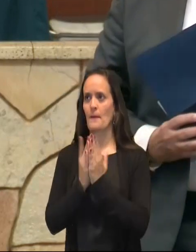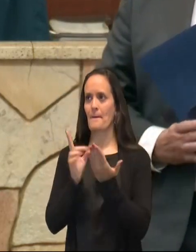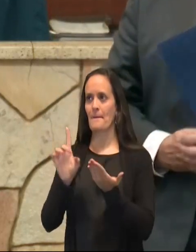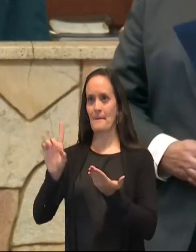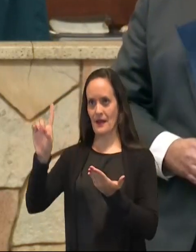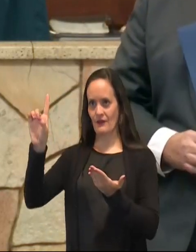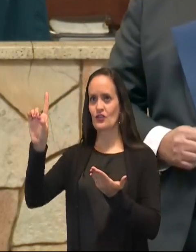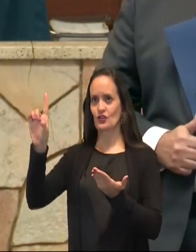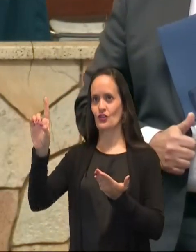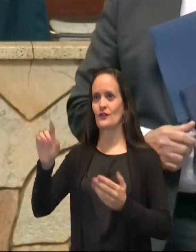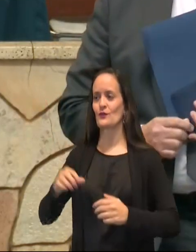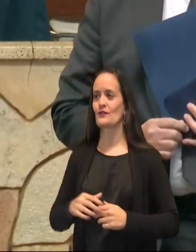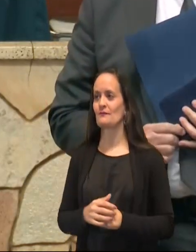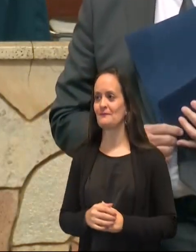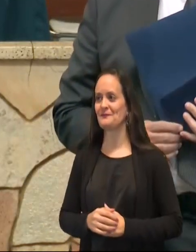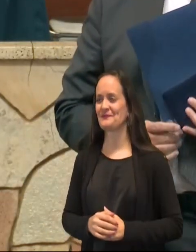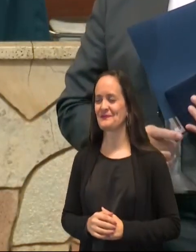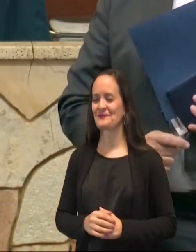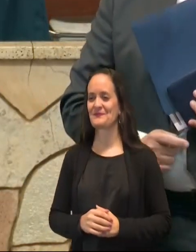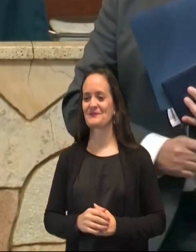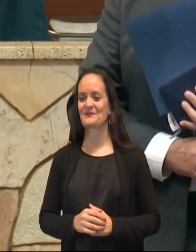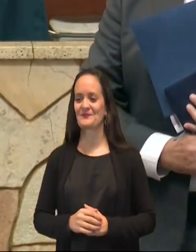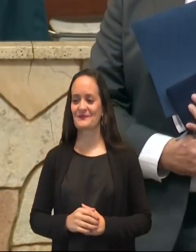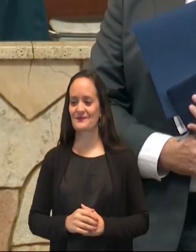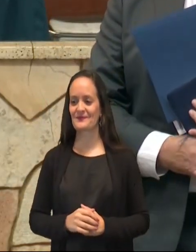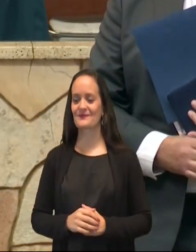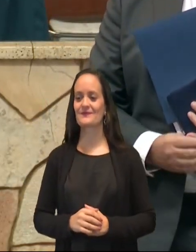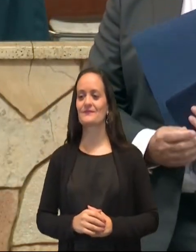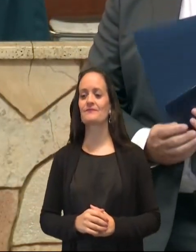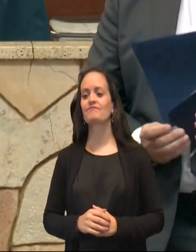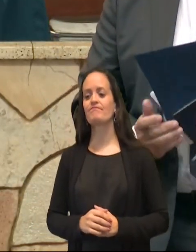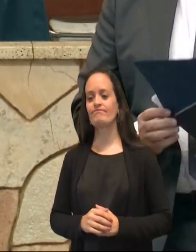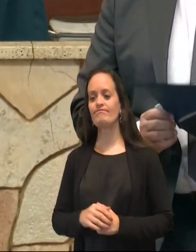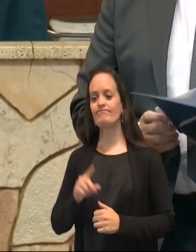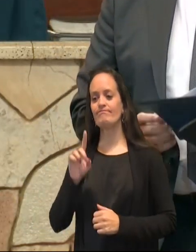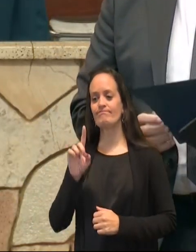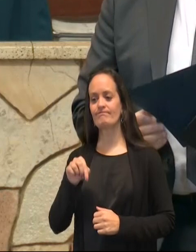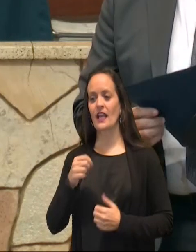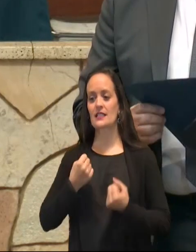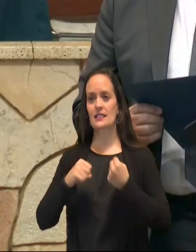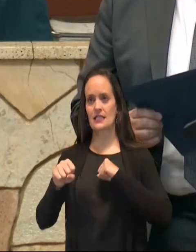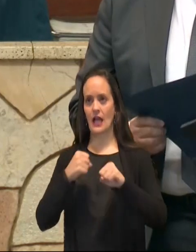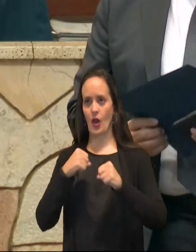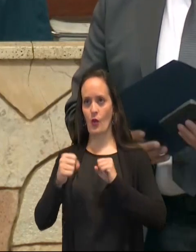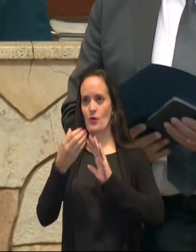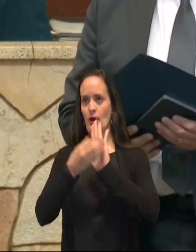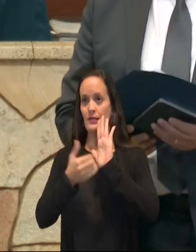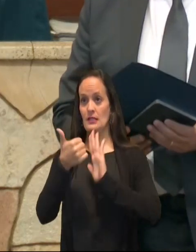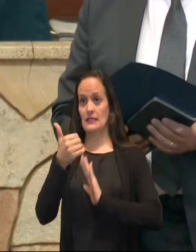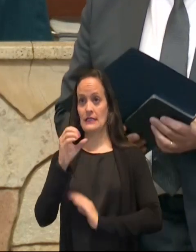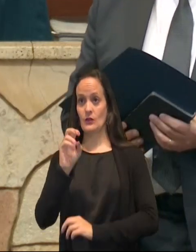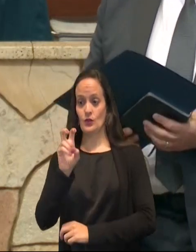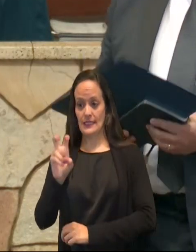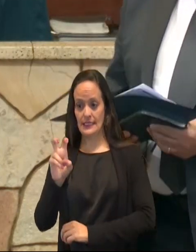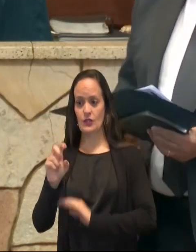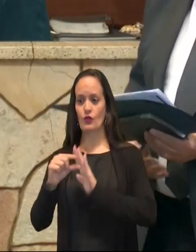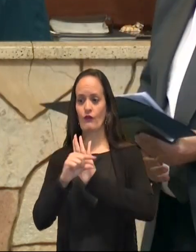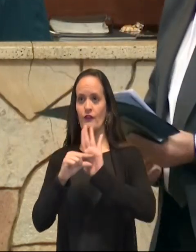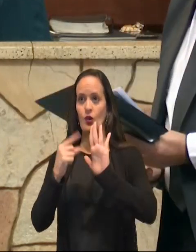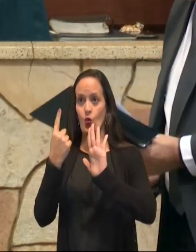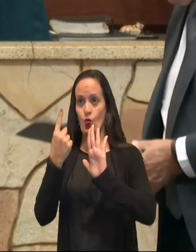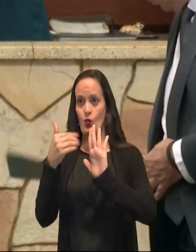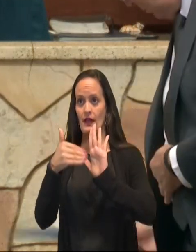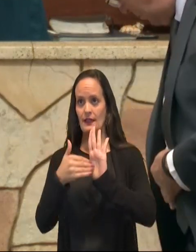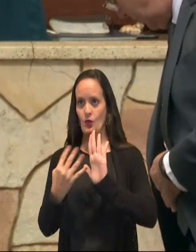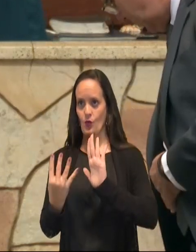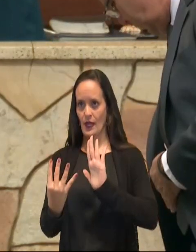programa, do Salmo 105, versos de 1 a 4. E logo em seguida cantemos então